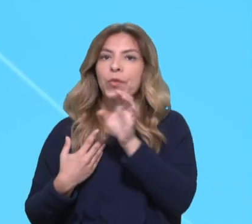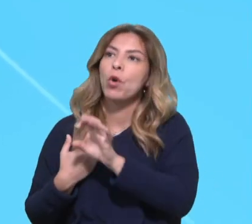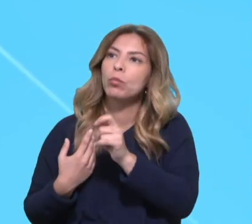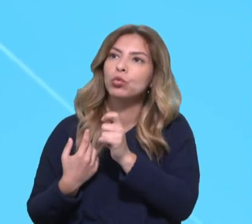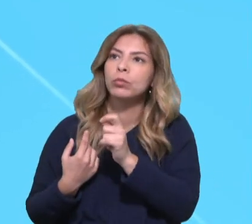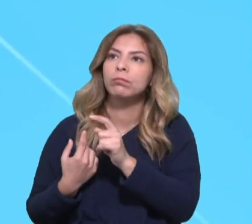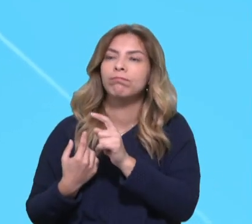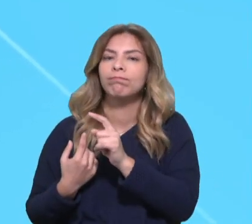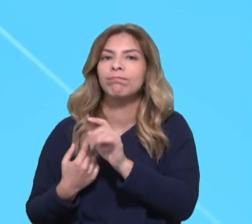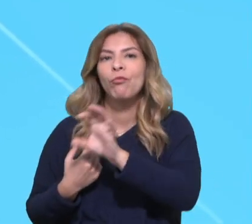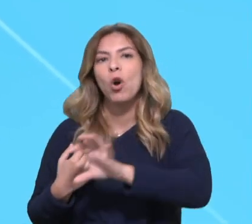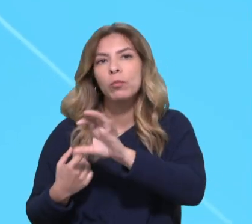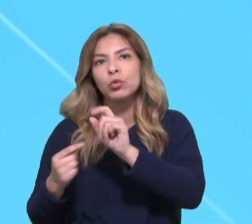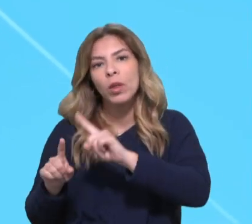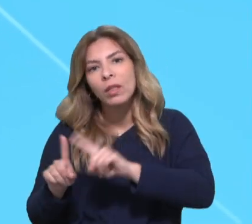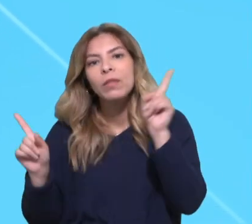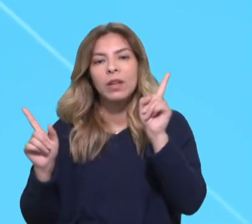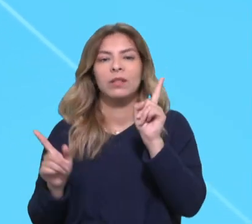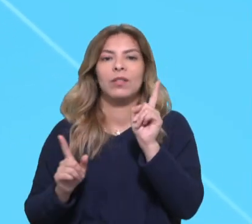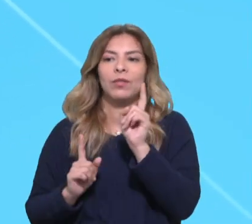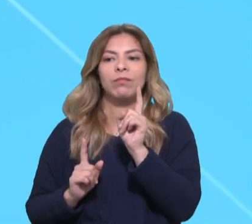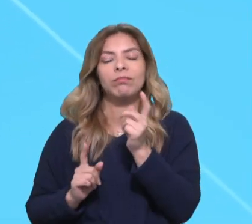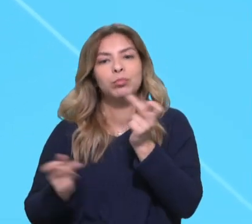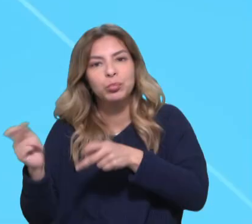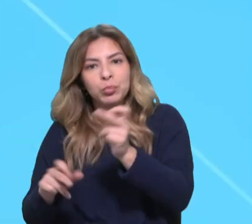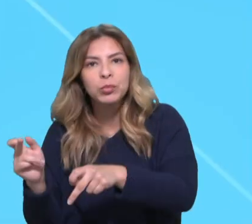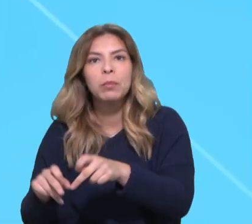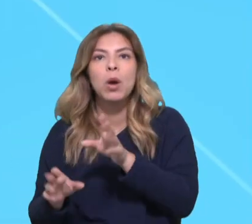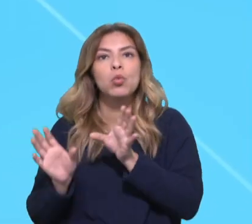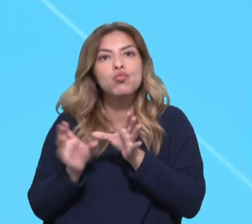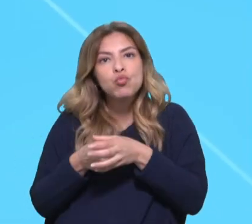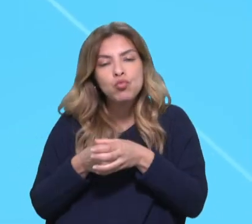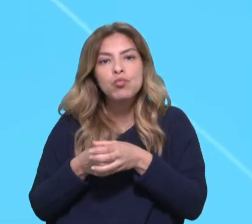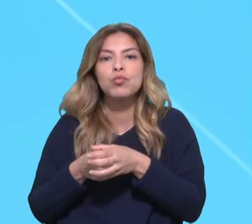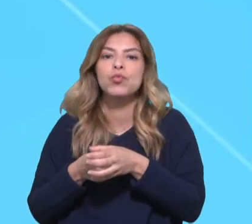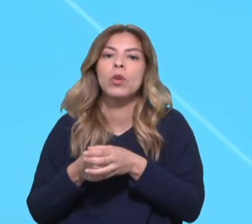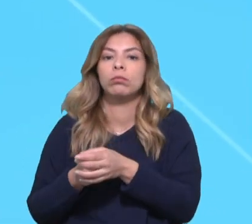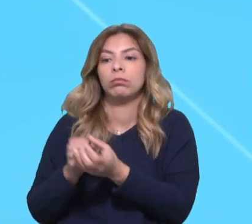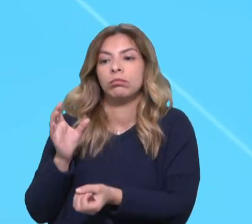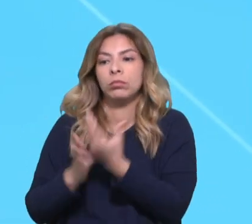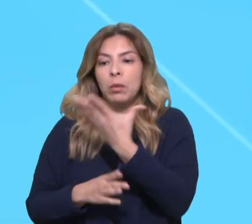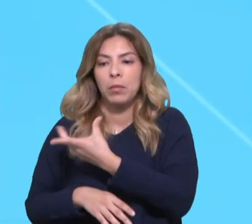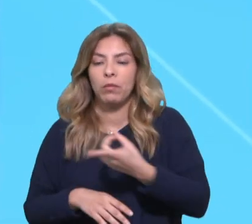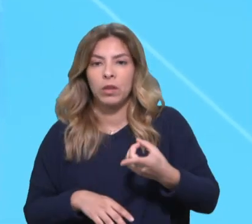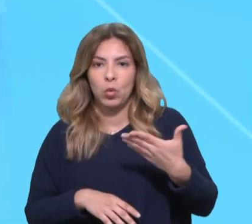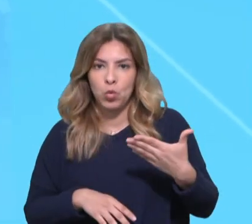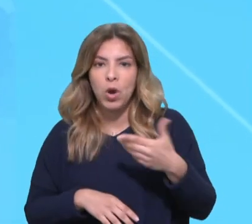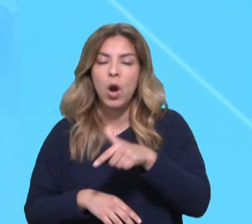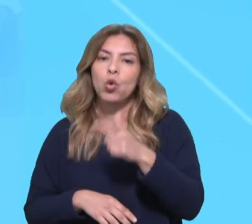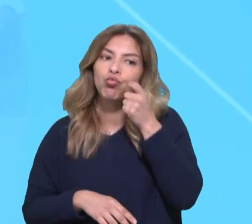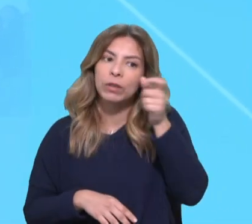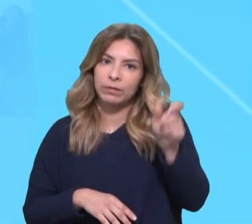com outras apresentações. O grupo Gólgota foi fundado em 1991 e agora, Filipe